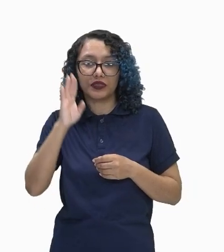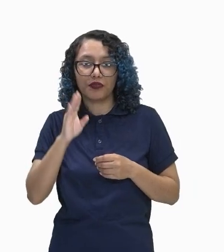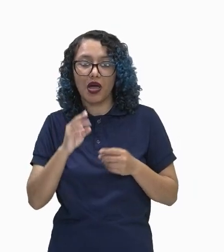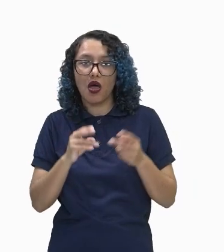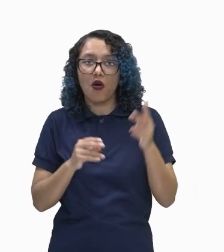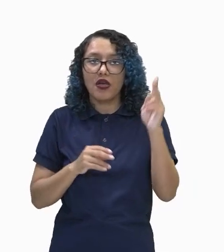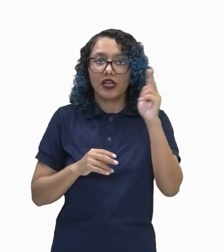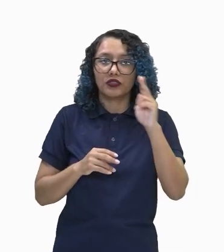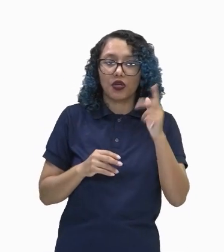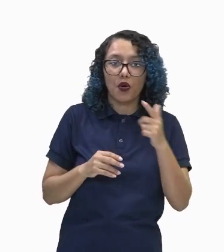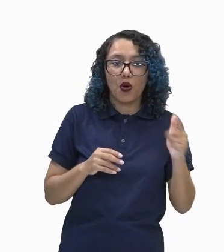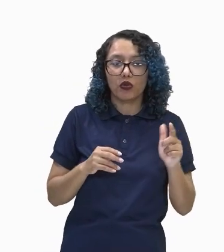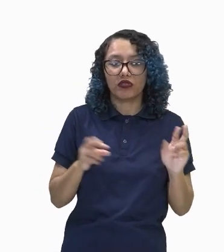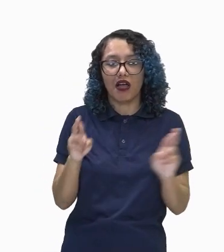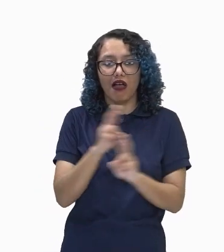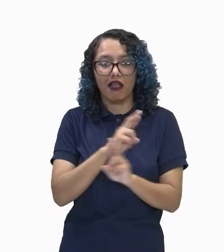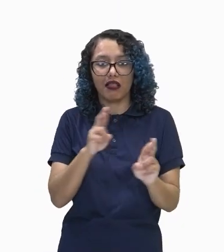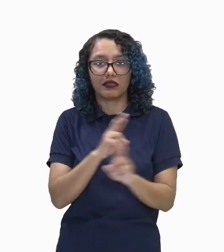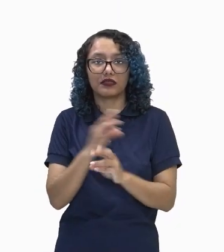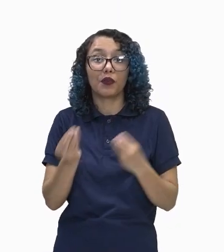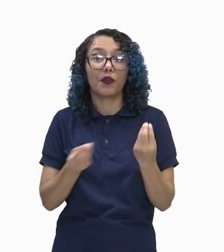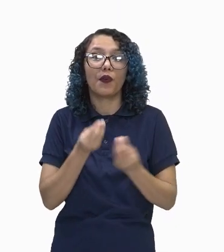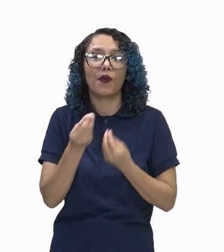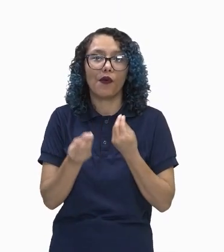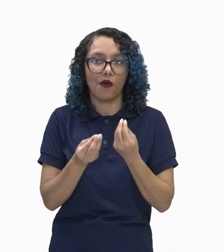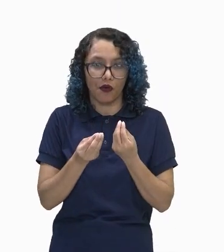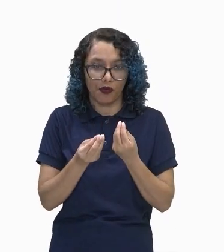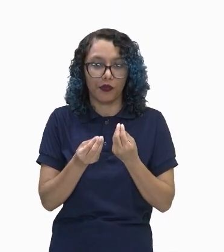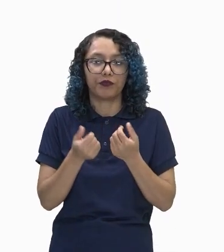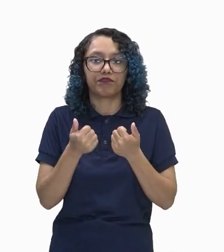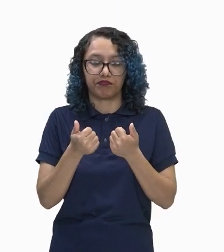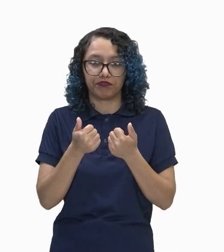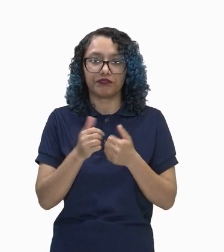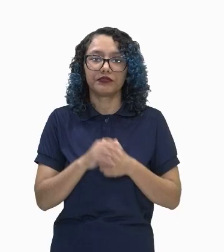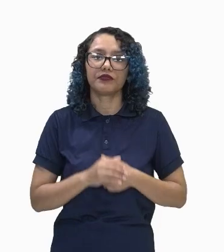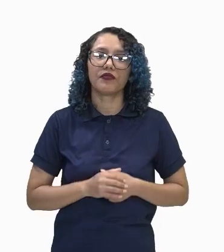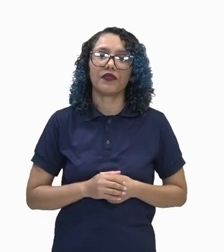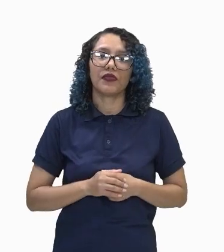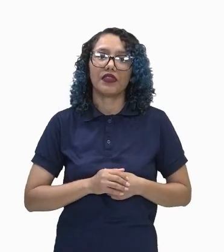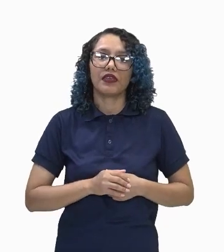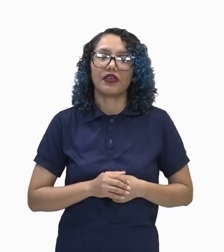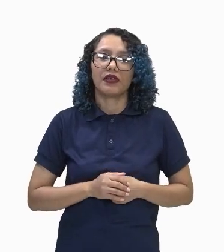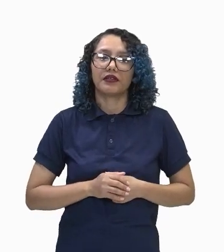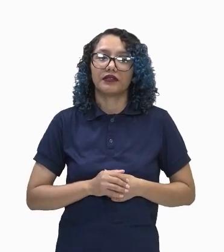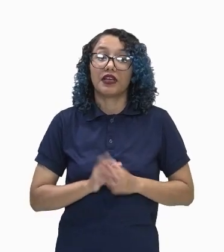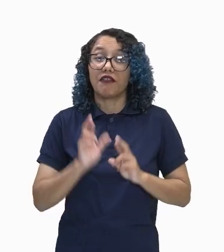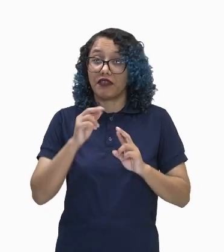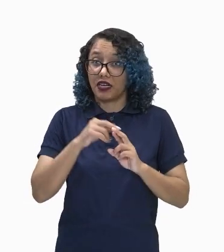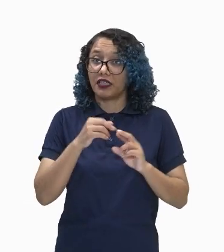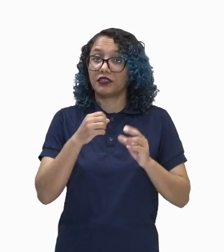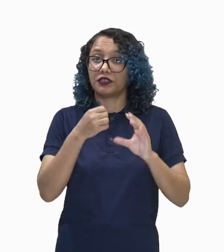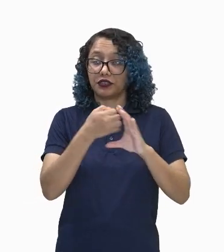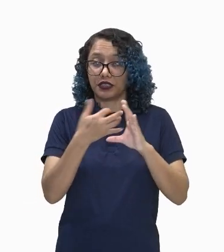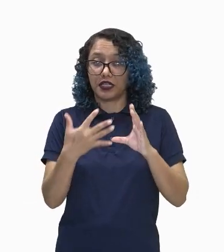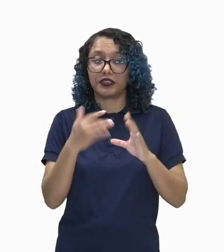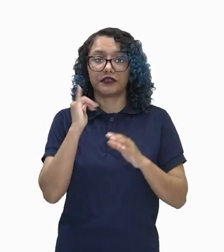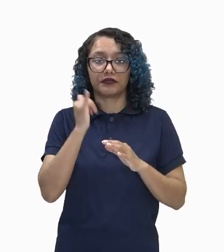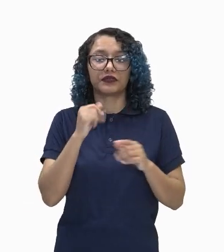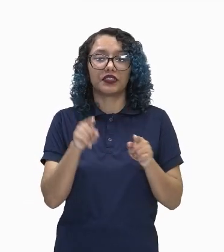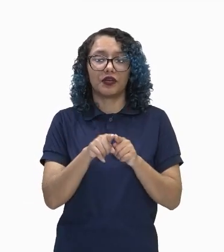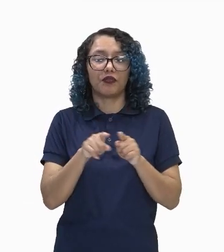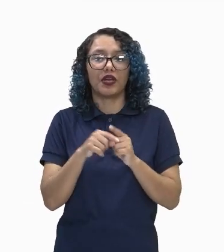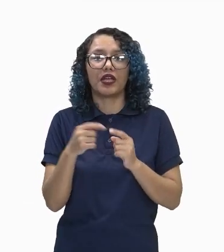secundárias. Isso sobre os aspectos narrativos. Avançando, também é interessante tomar nota